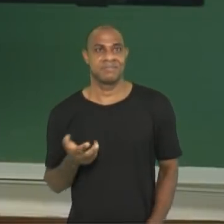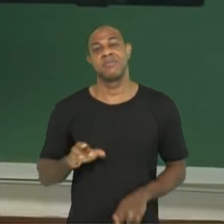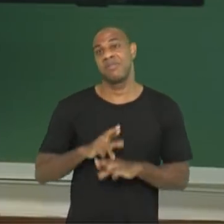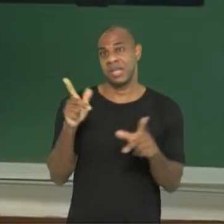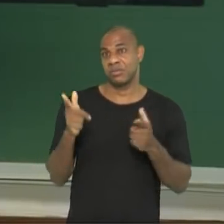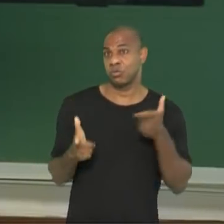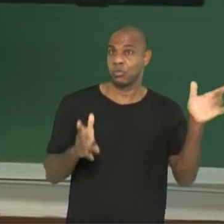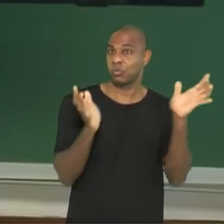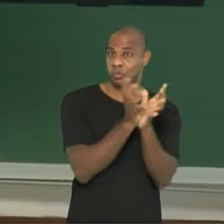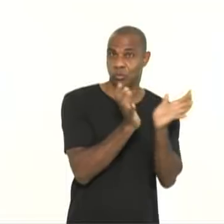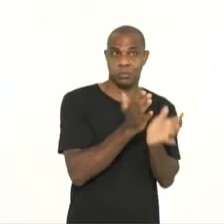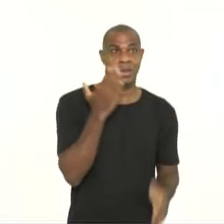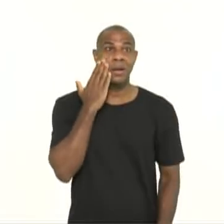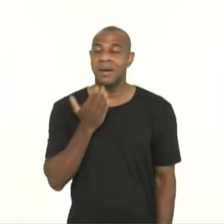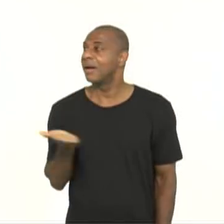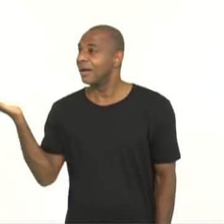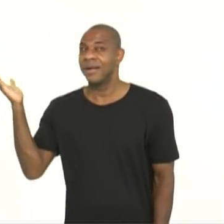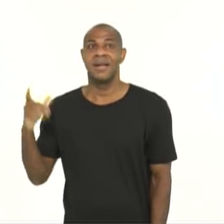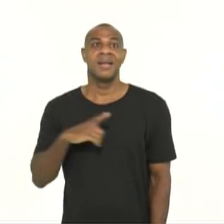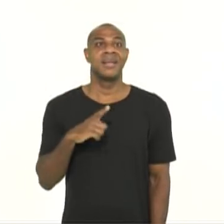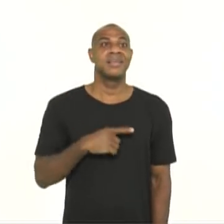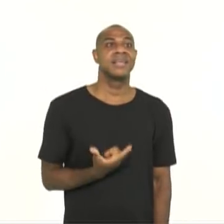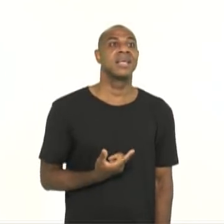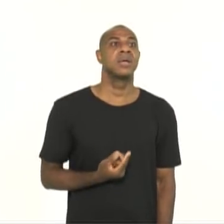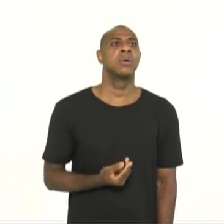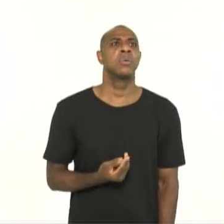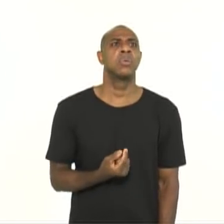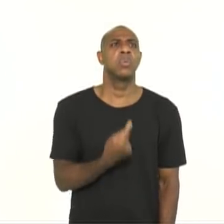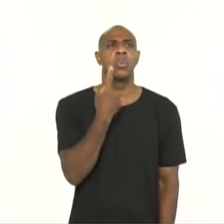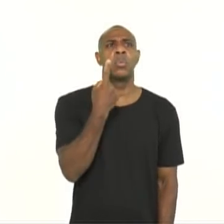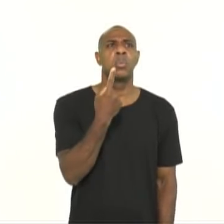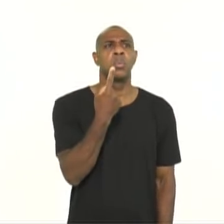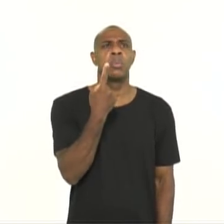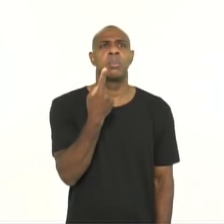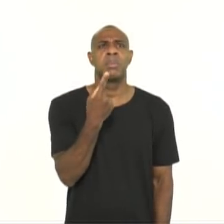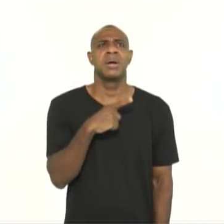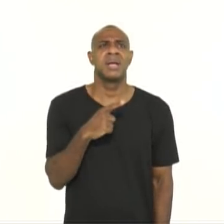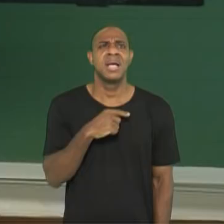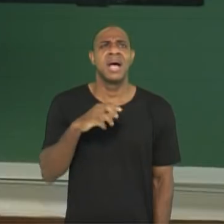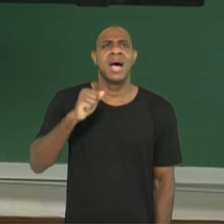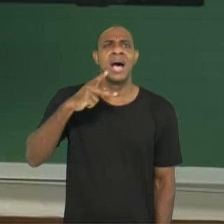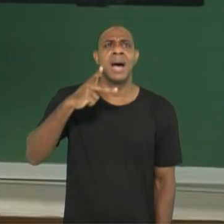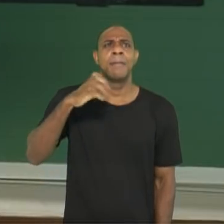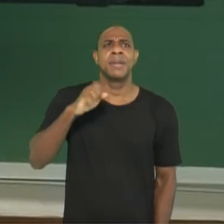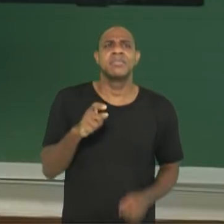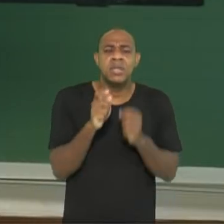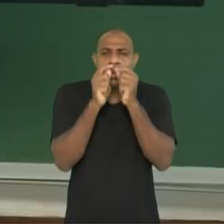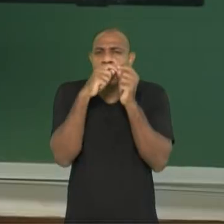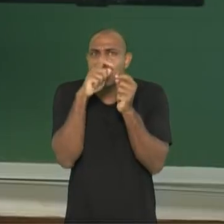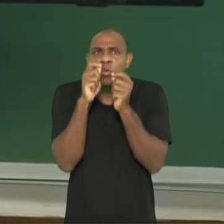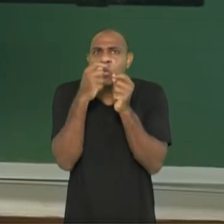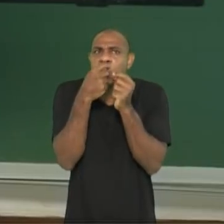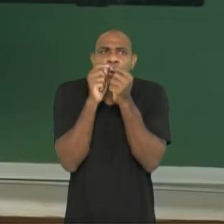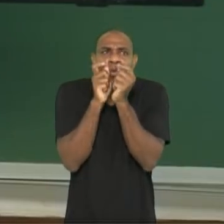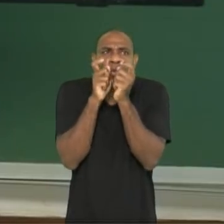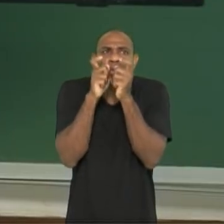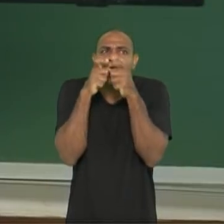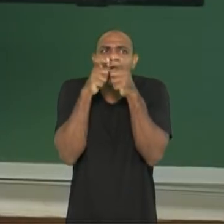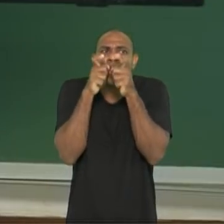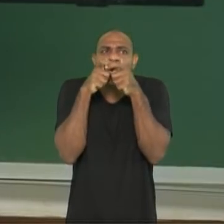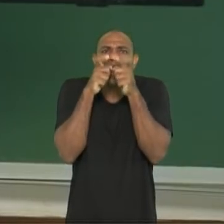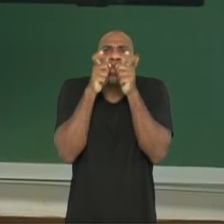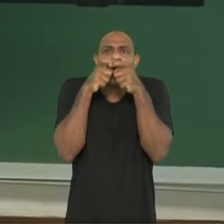muitas. Eles têm um par de quelícera, que é um tipo de apêndice que eles têm aqui no meiozinho, perto da boca,